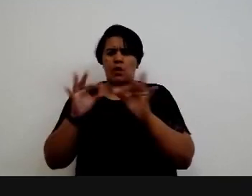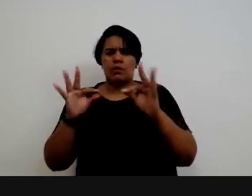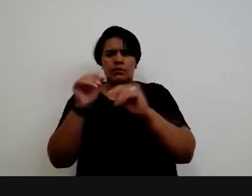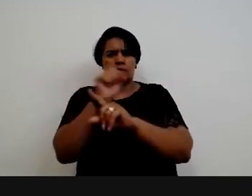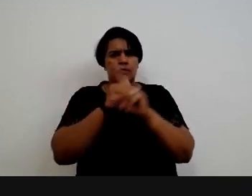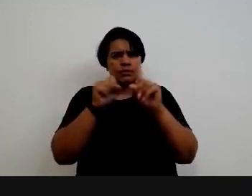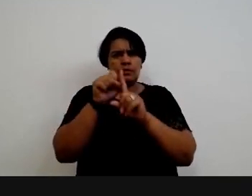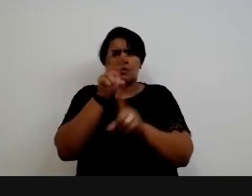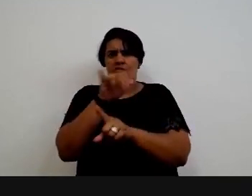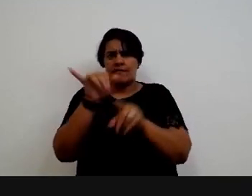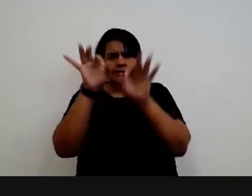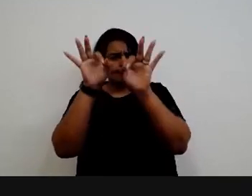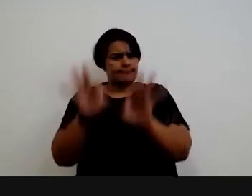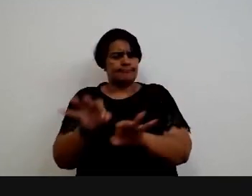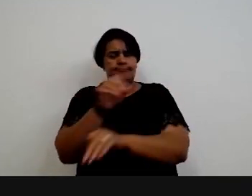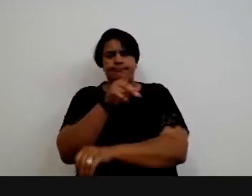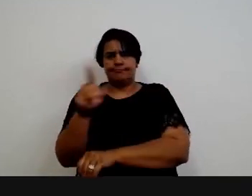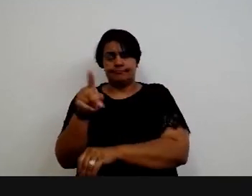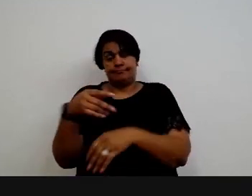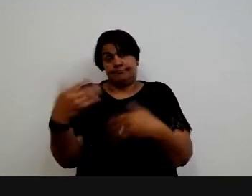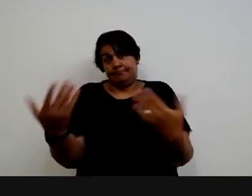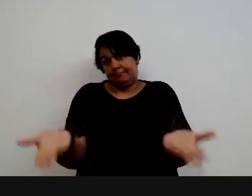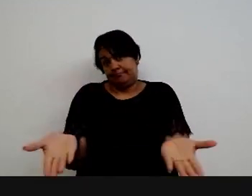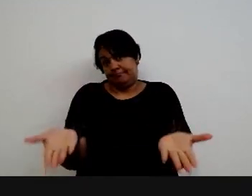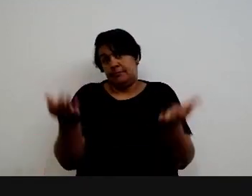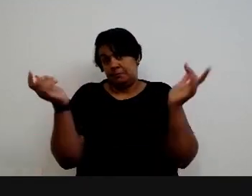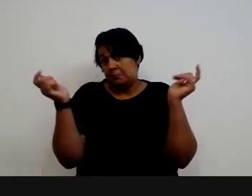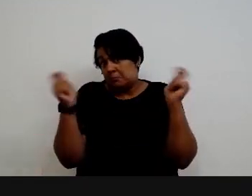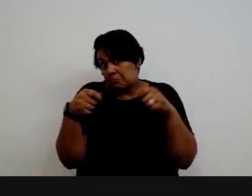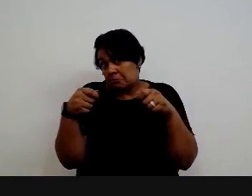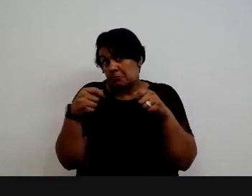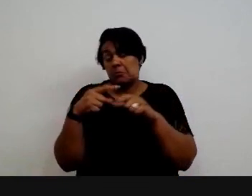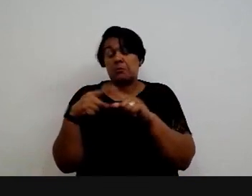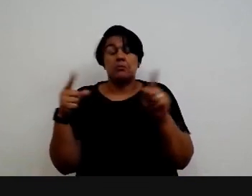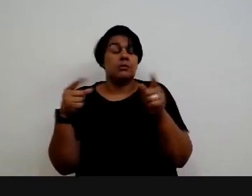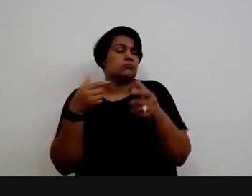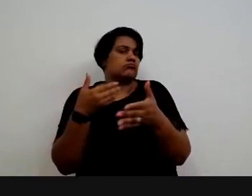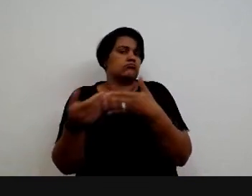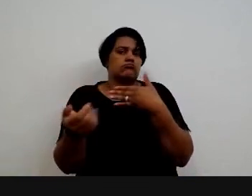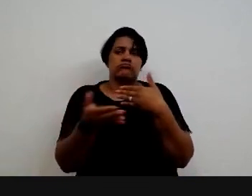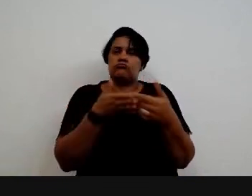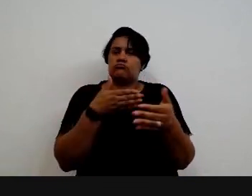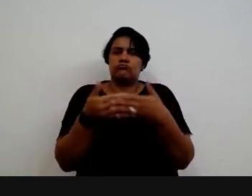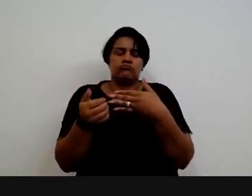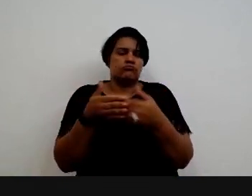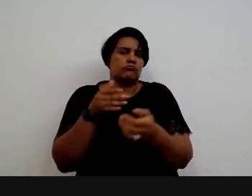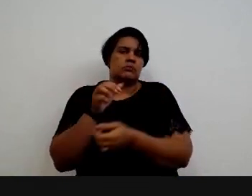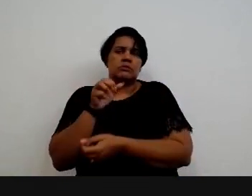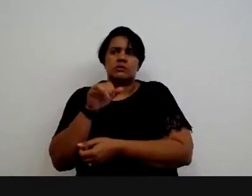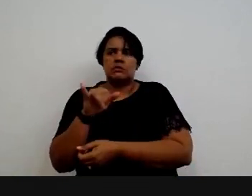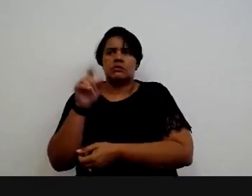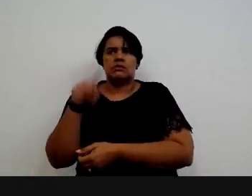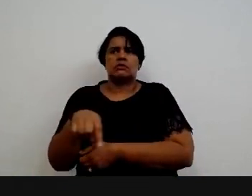civil, e que vai acontecer a diferença. Isso pode acontecer? Isso pode. Só que não importa quem estará, por exemplo,